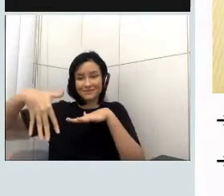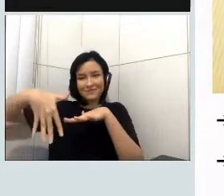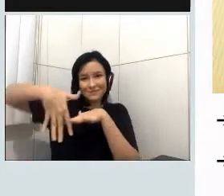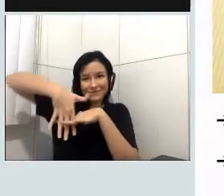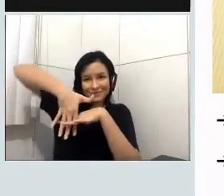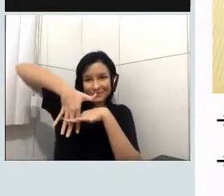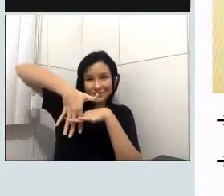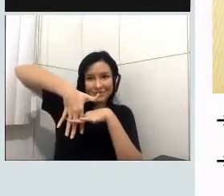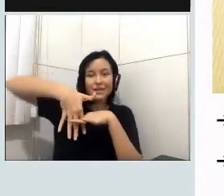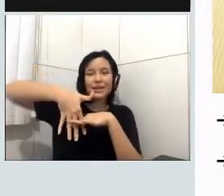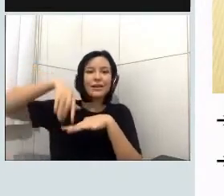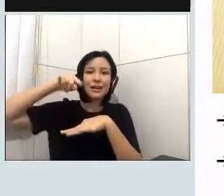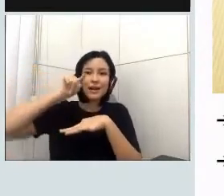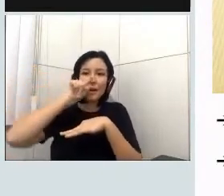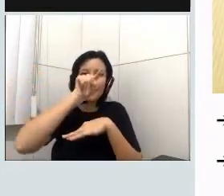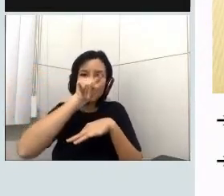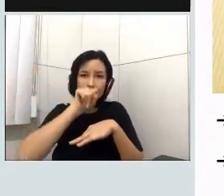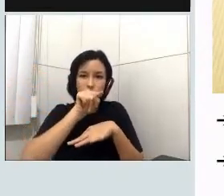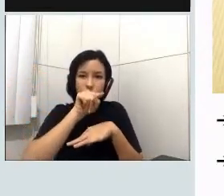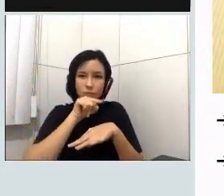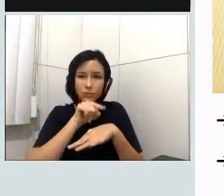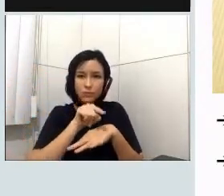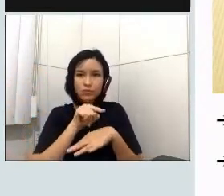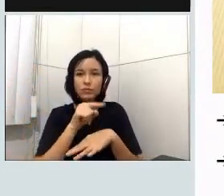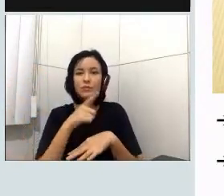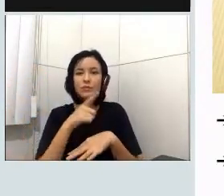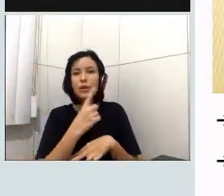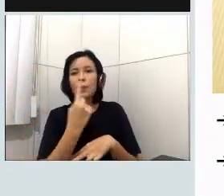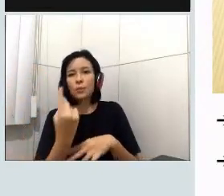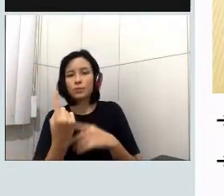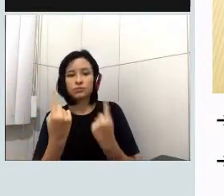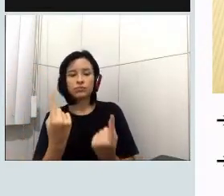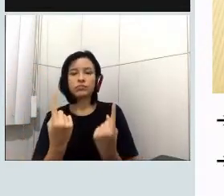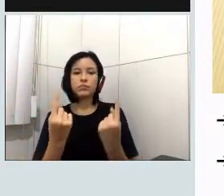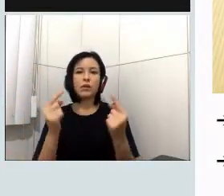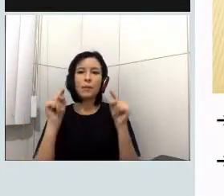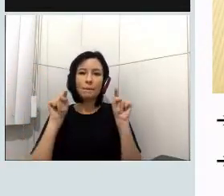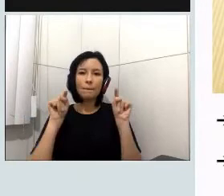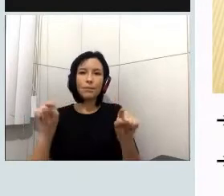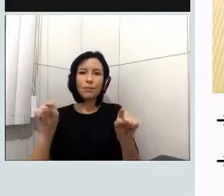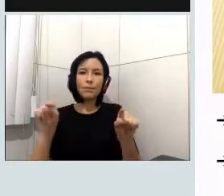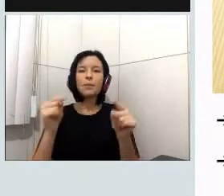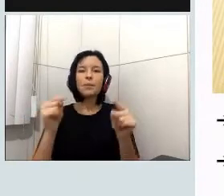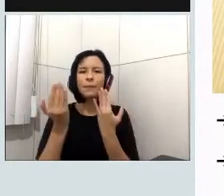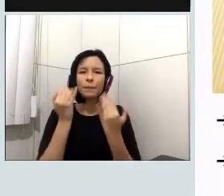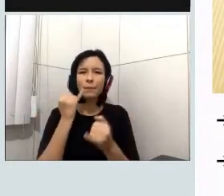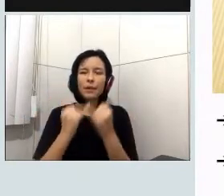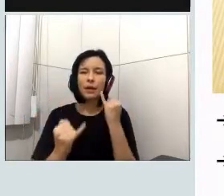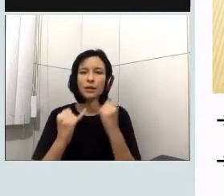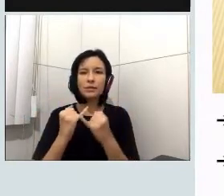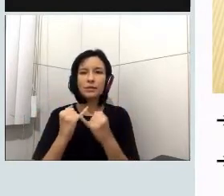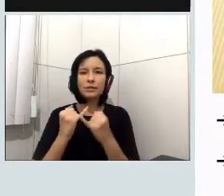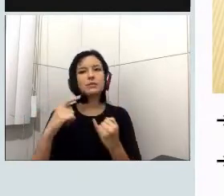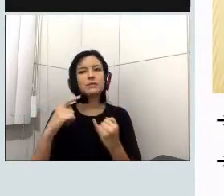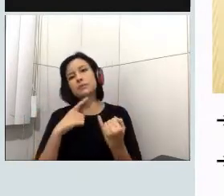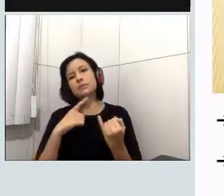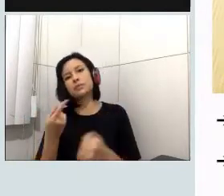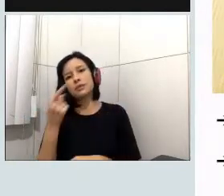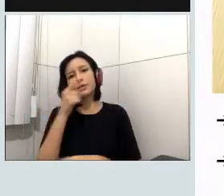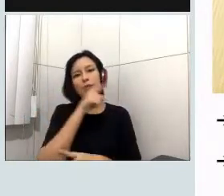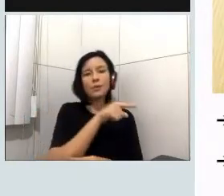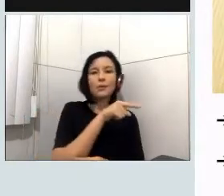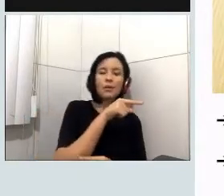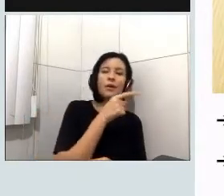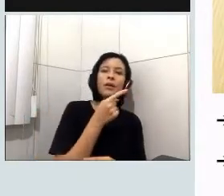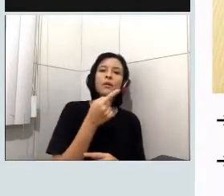os pontos que tem um e também tem no outro. Não são todos os pontos, assim como no plano concorrente, que